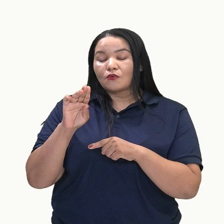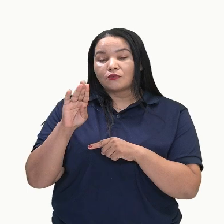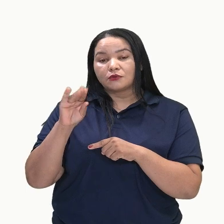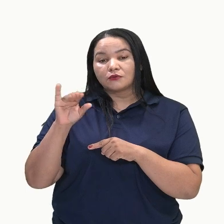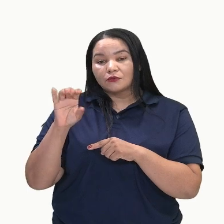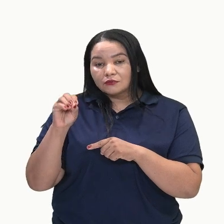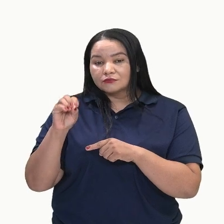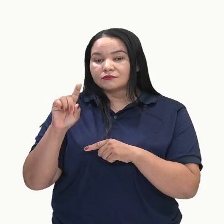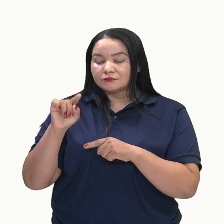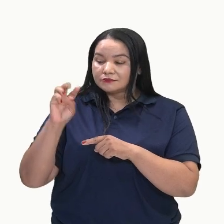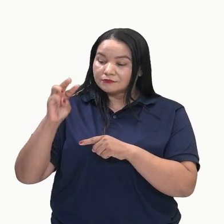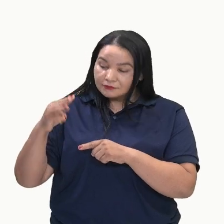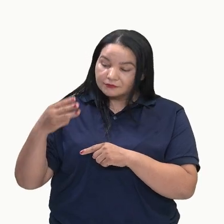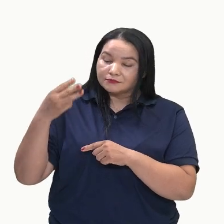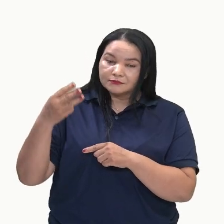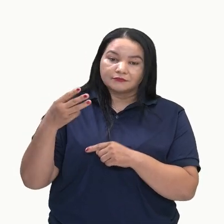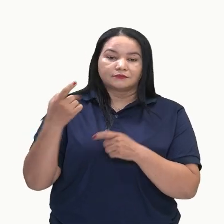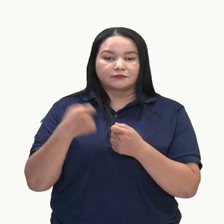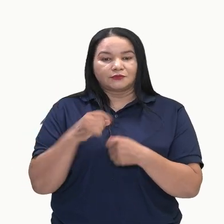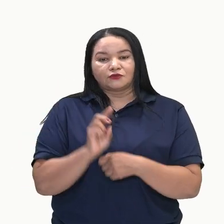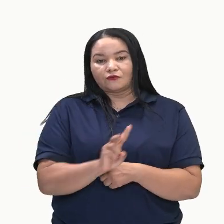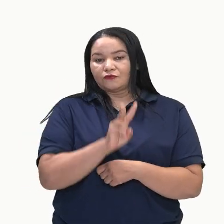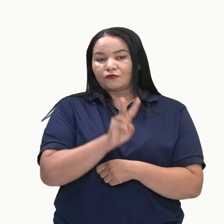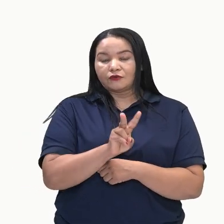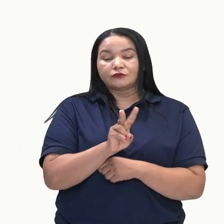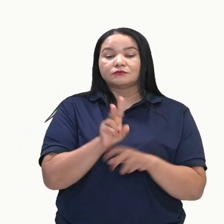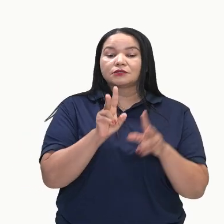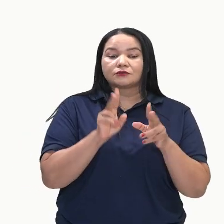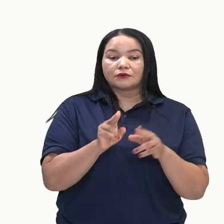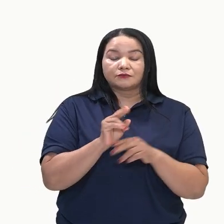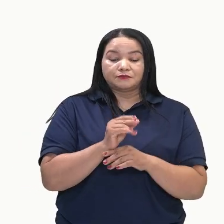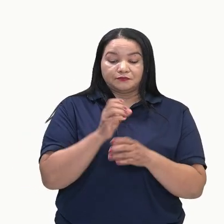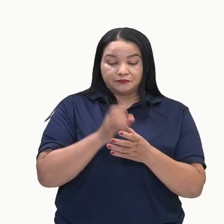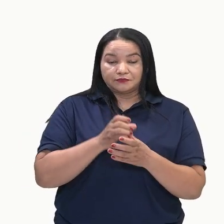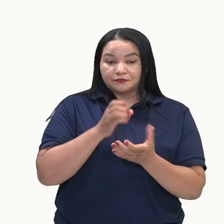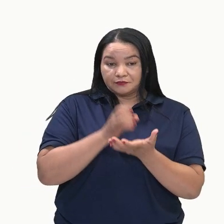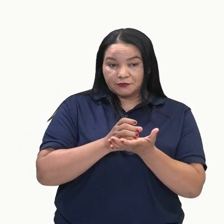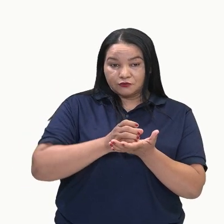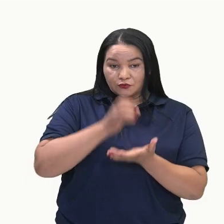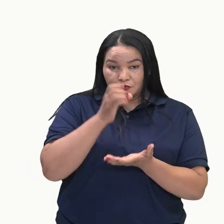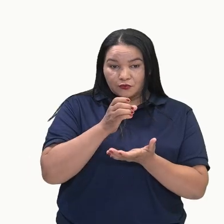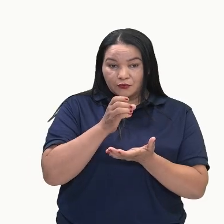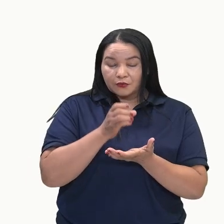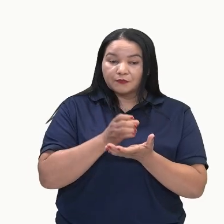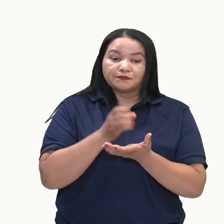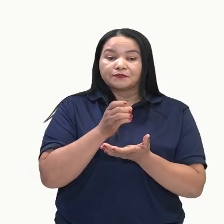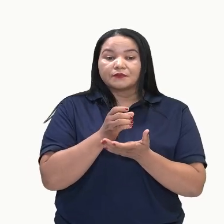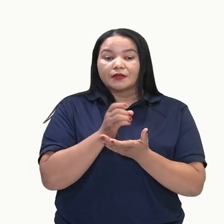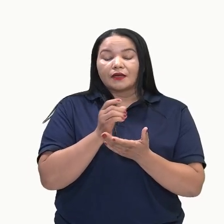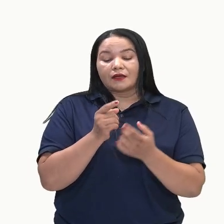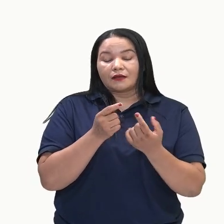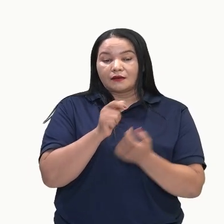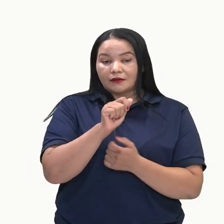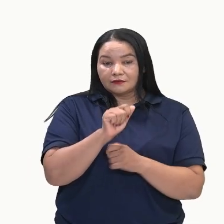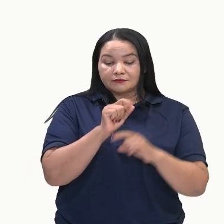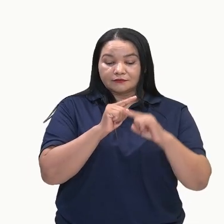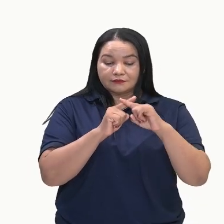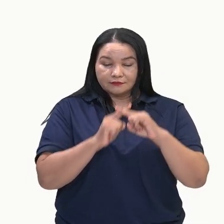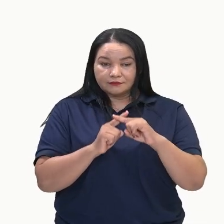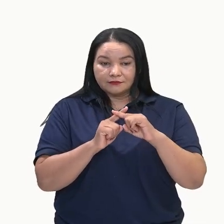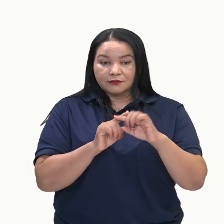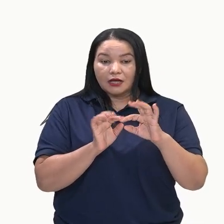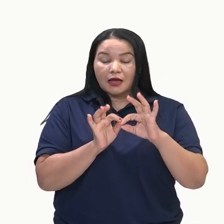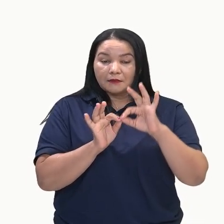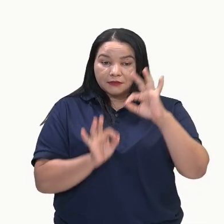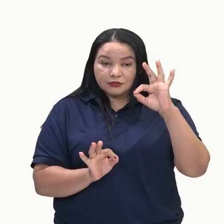há pouco que o volume, certo, de um cubo é dado pela multiplicação das 3 arestas.